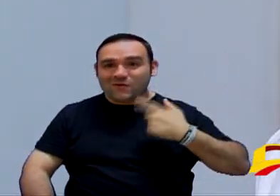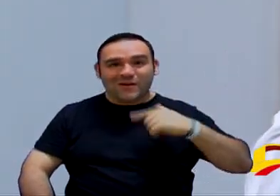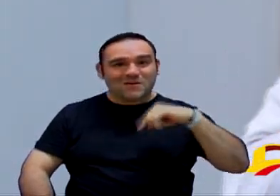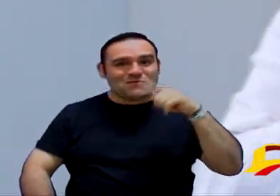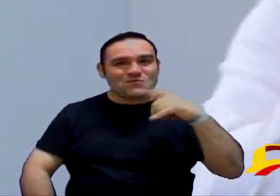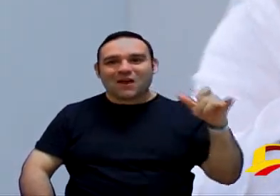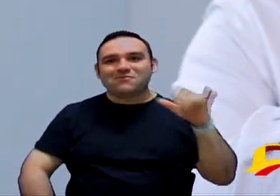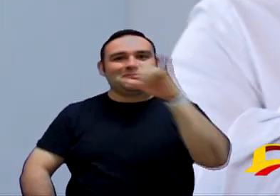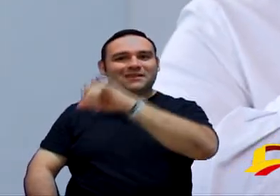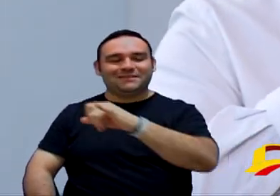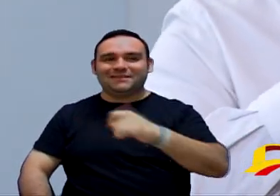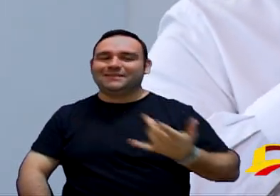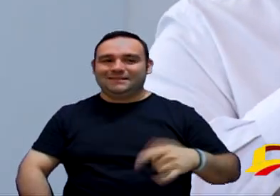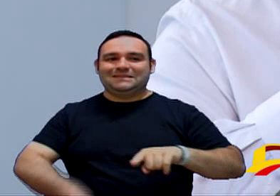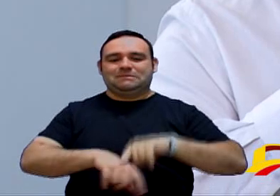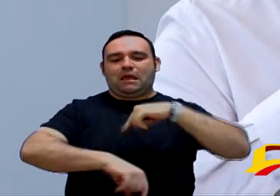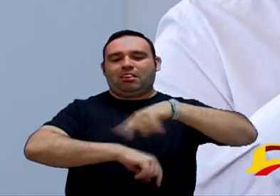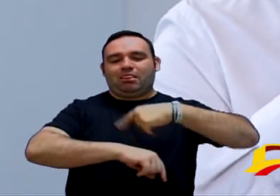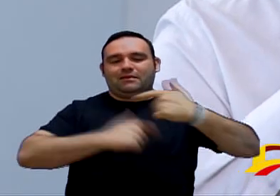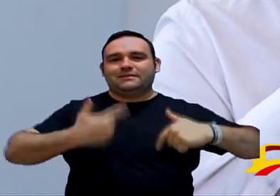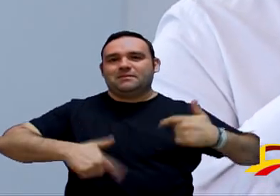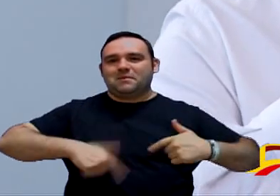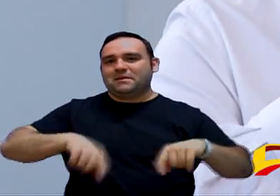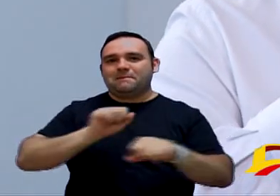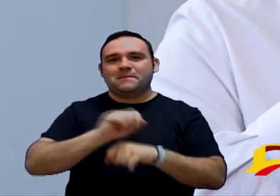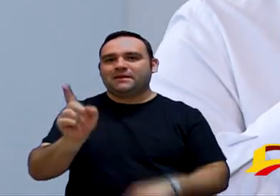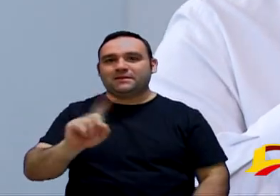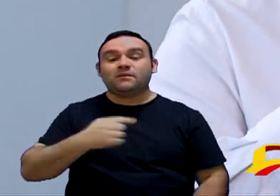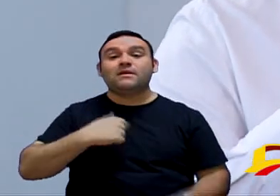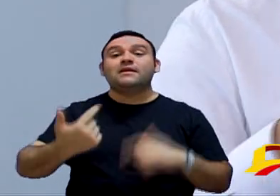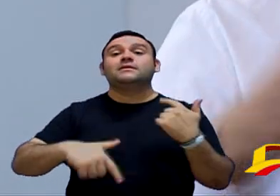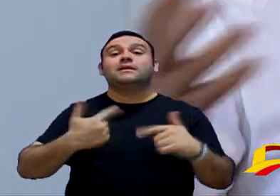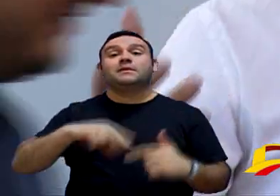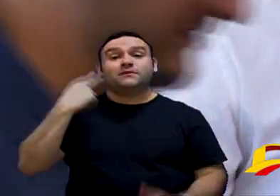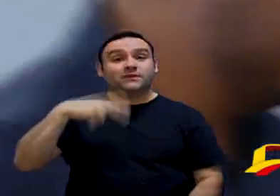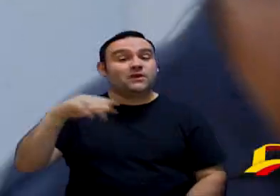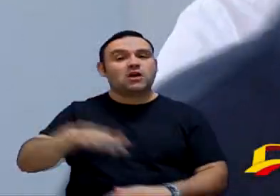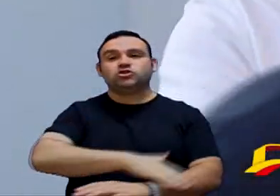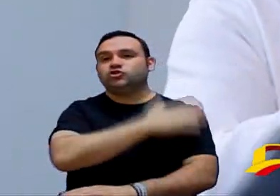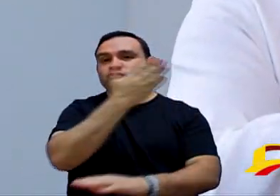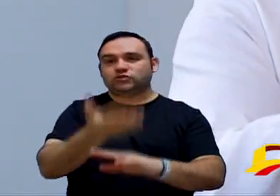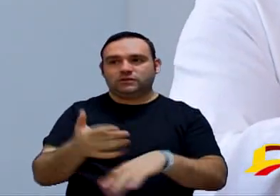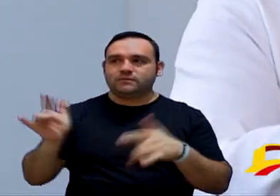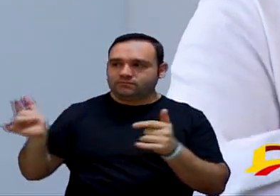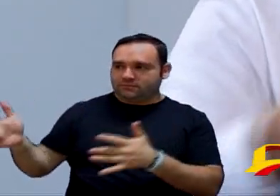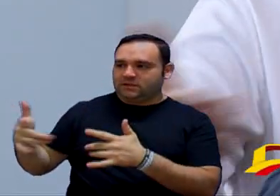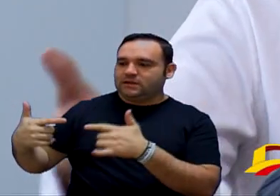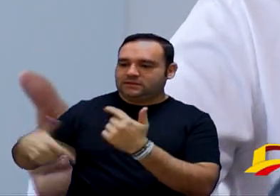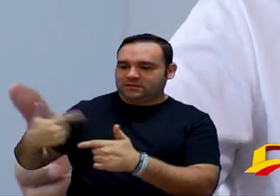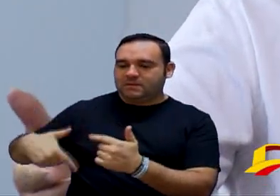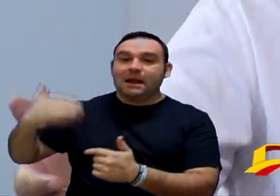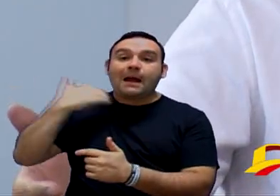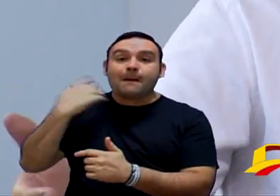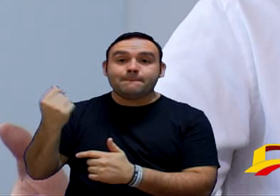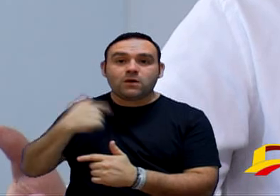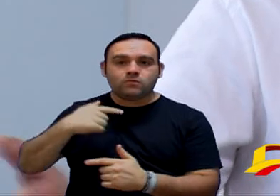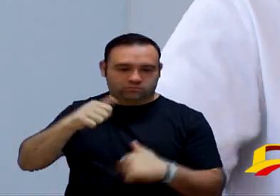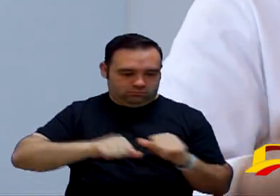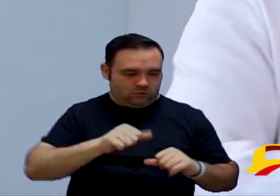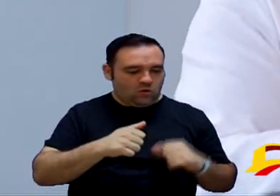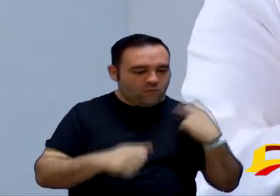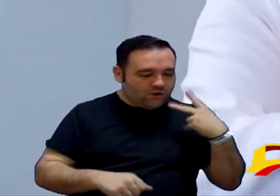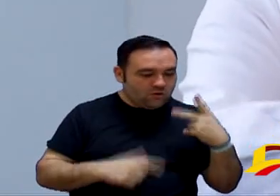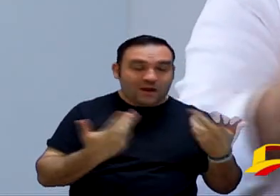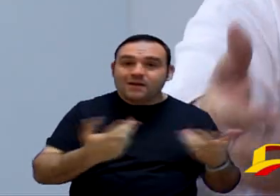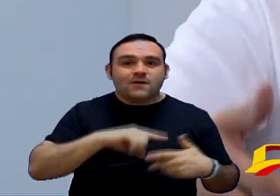medo eu não tenho nem fora o tempo de trabalho e tudo não para o trabalho de vereador é integral né abandonei minha carreira profissional e